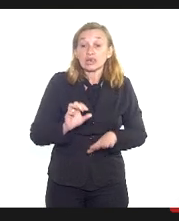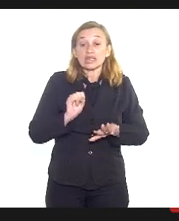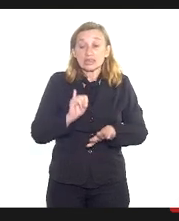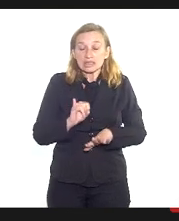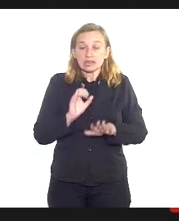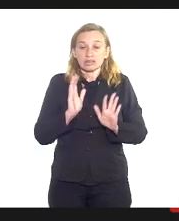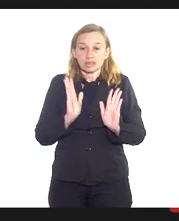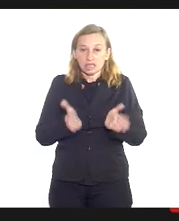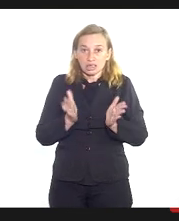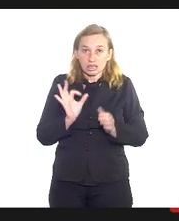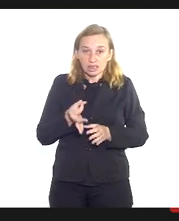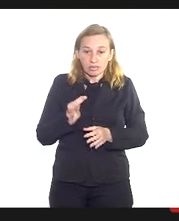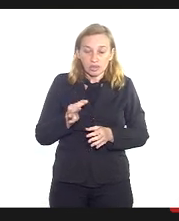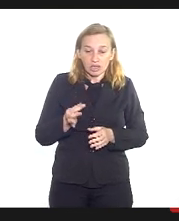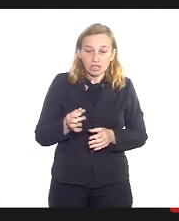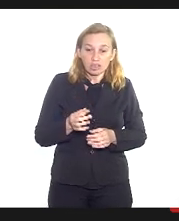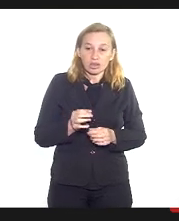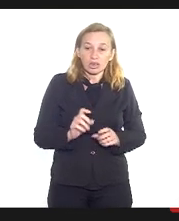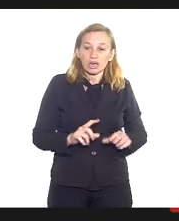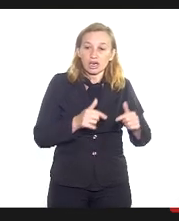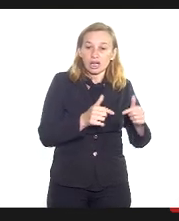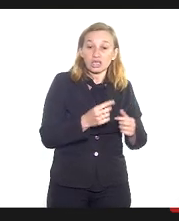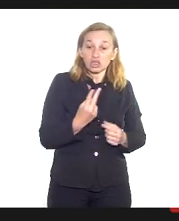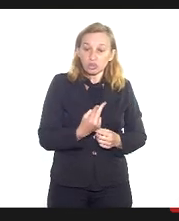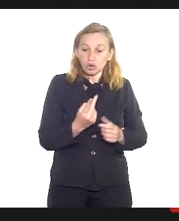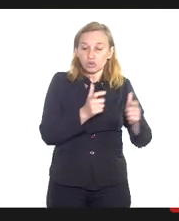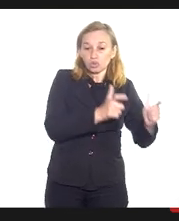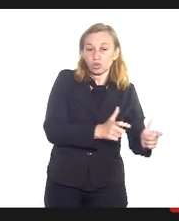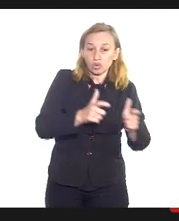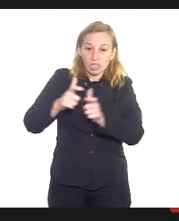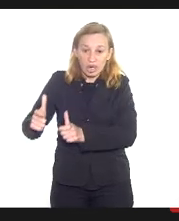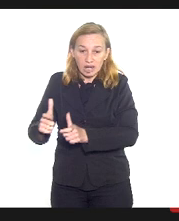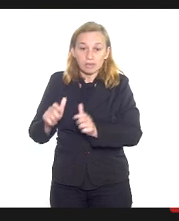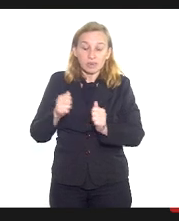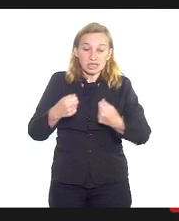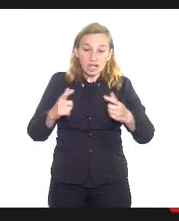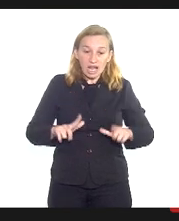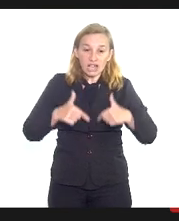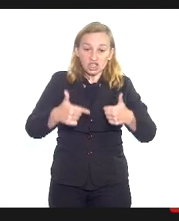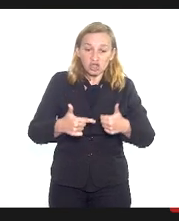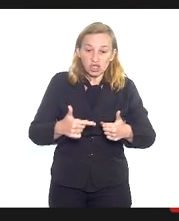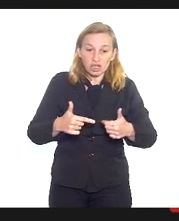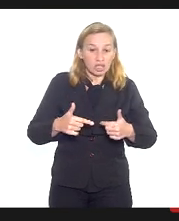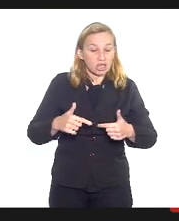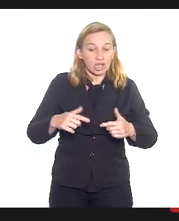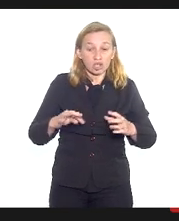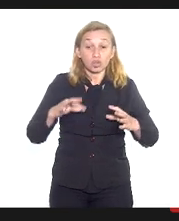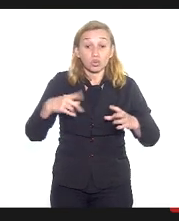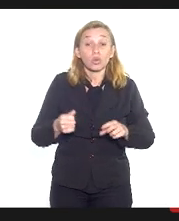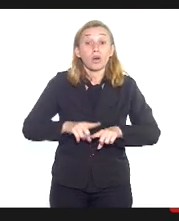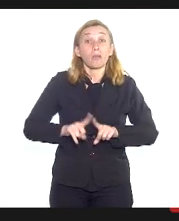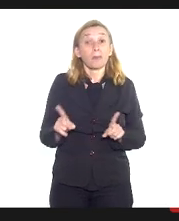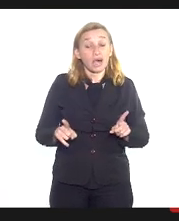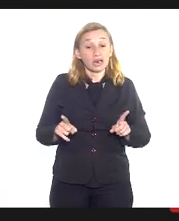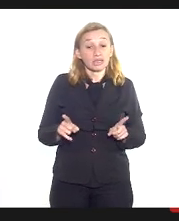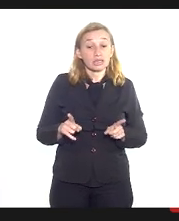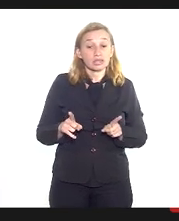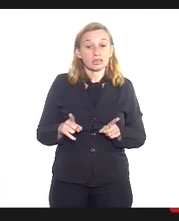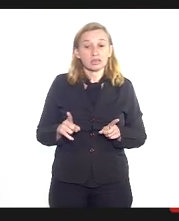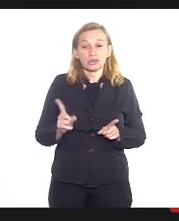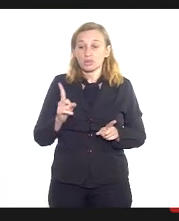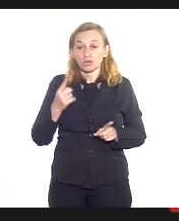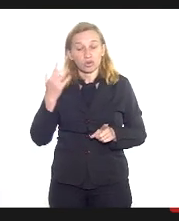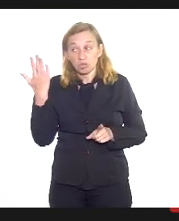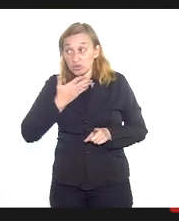fato é de tal forma, com dois campos, então nós vamos ter que agir assim, de todas as formas. Mas não é isso que nós